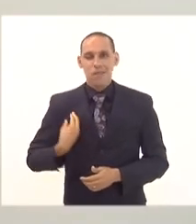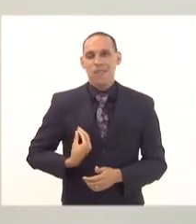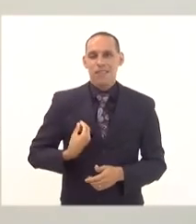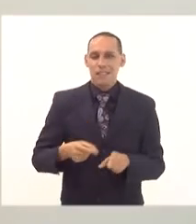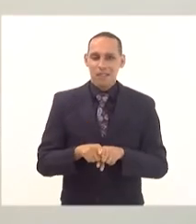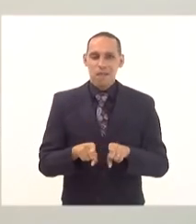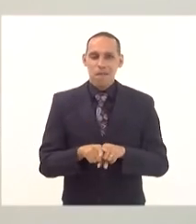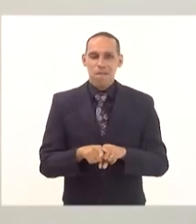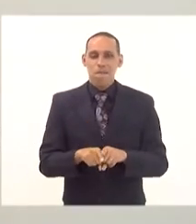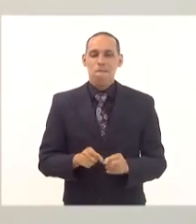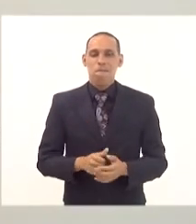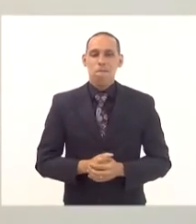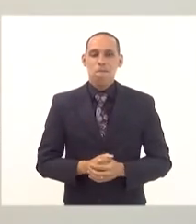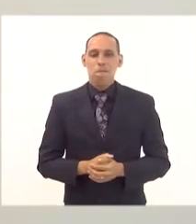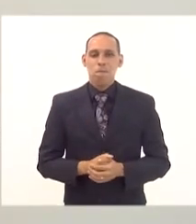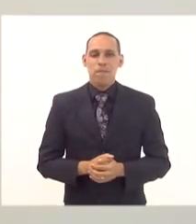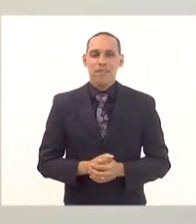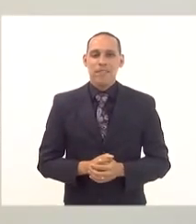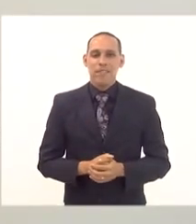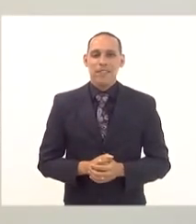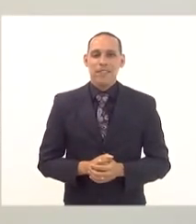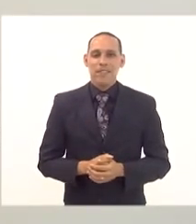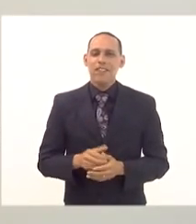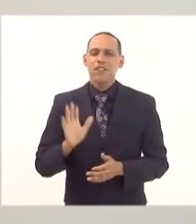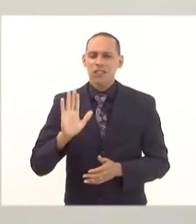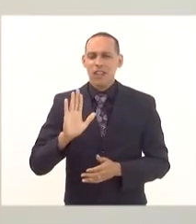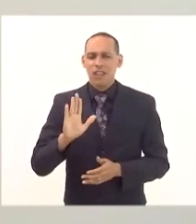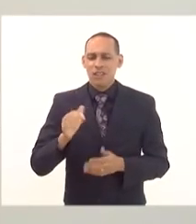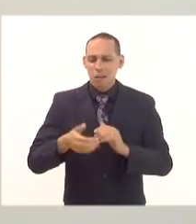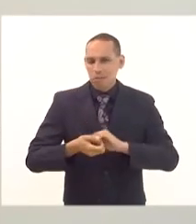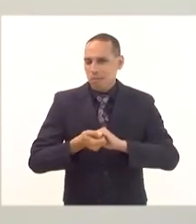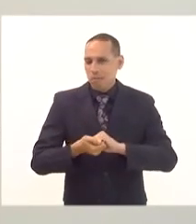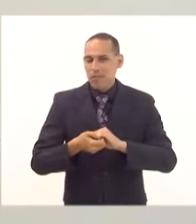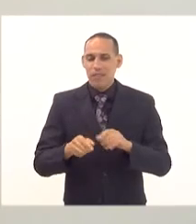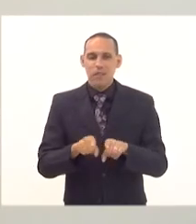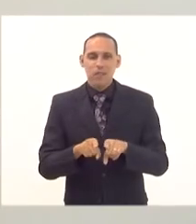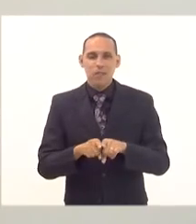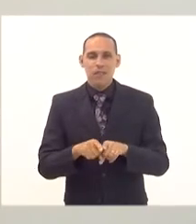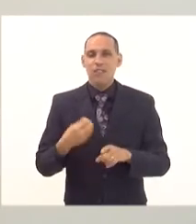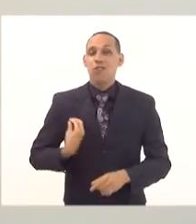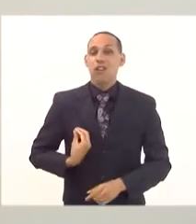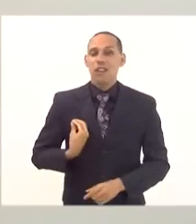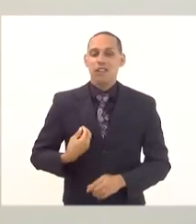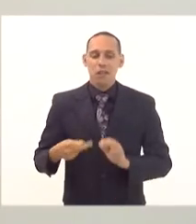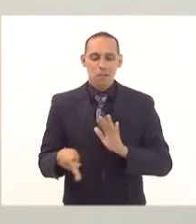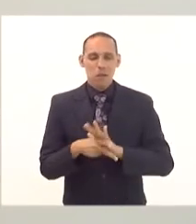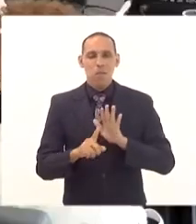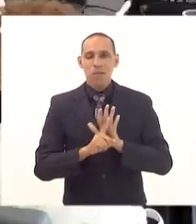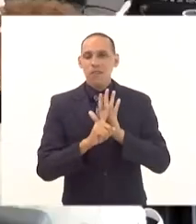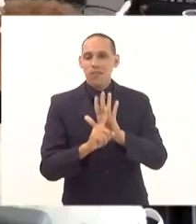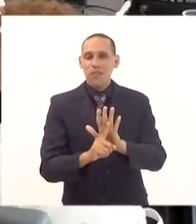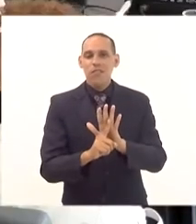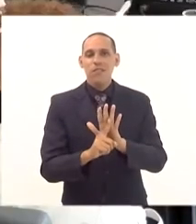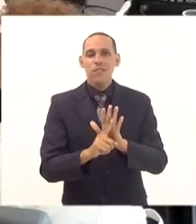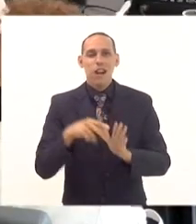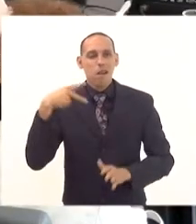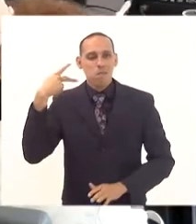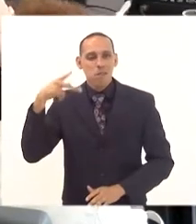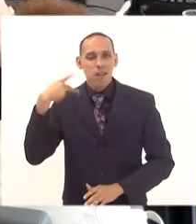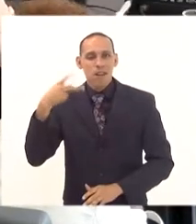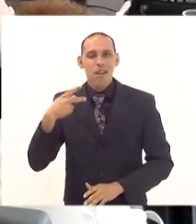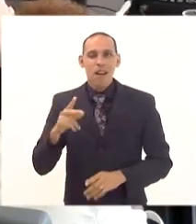encontra Acabei de vê-lo grandemente A Jaira faz essa saudação nosso membro ativo aqui da frente parlamentar em defesa da